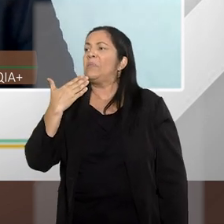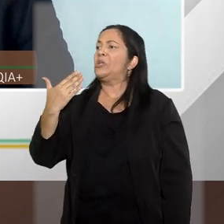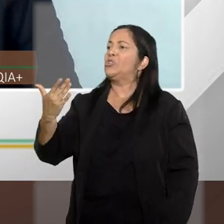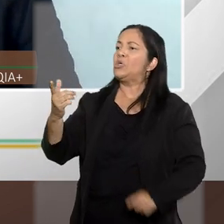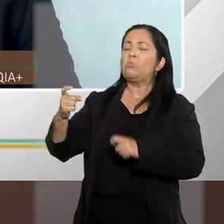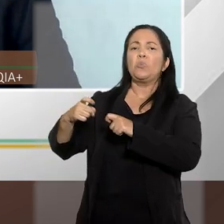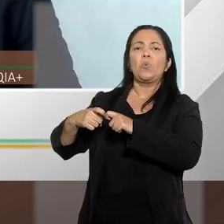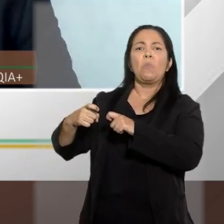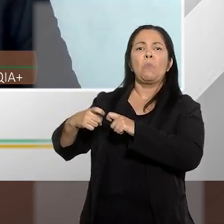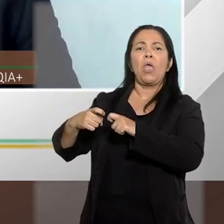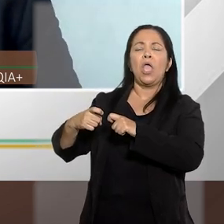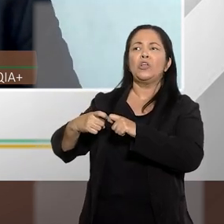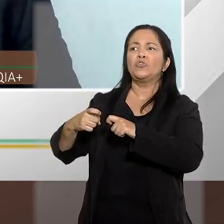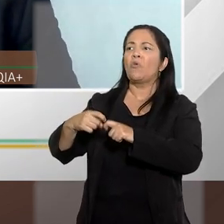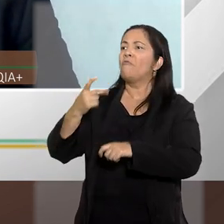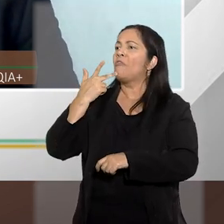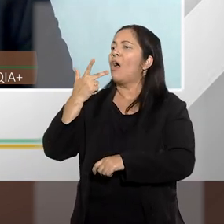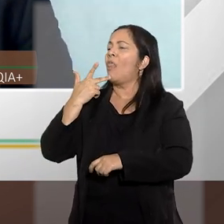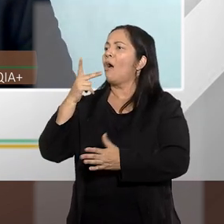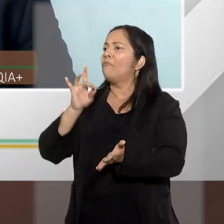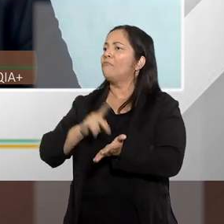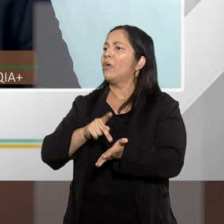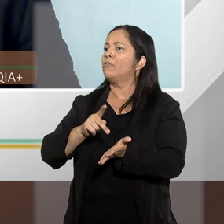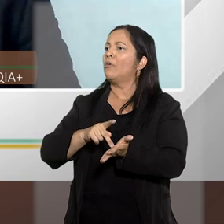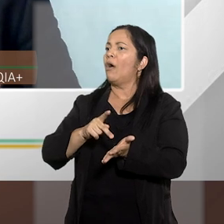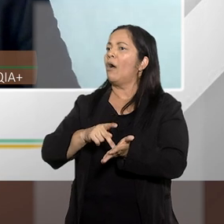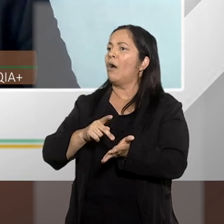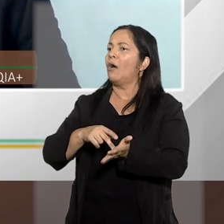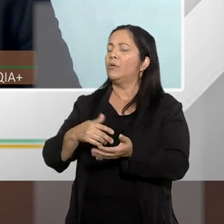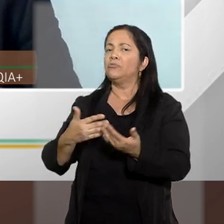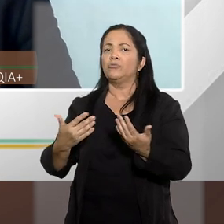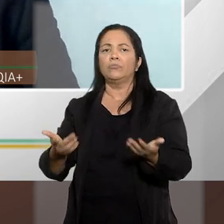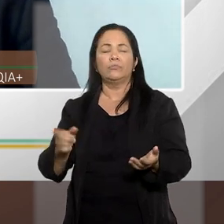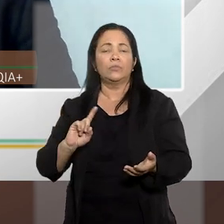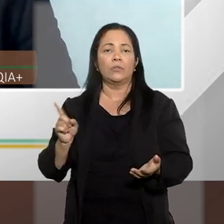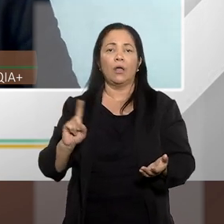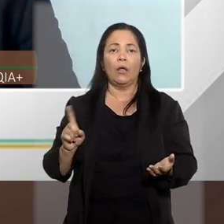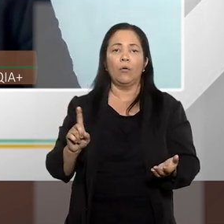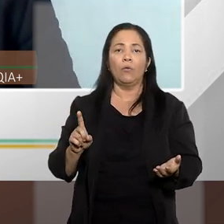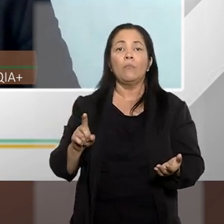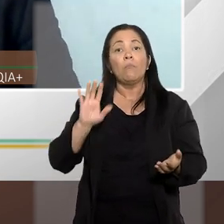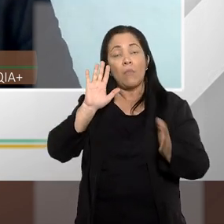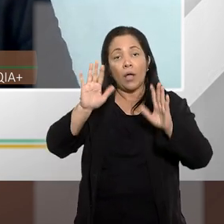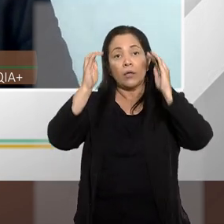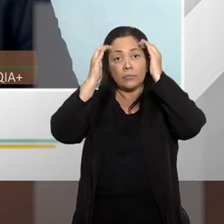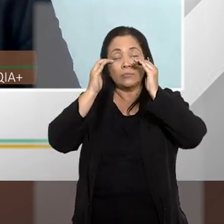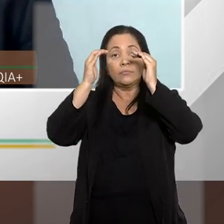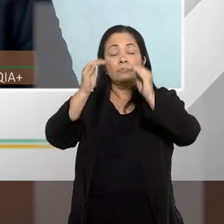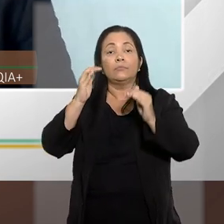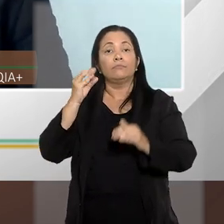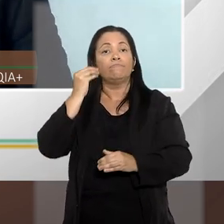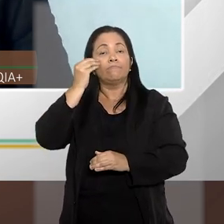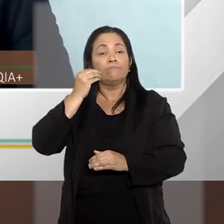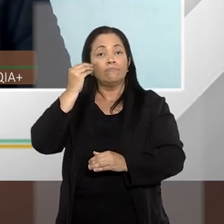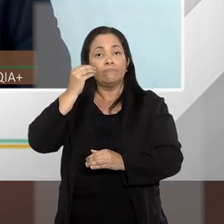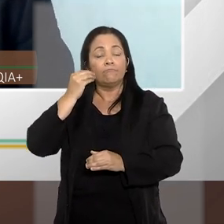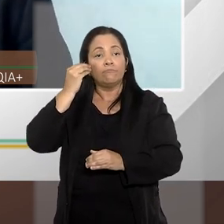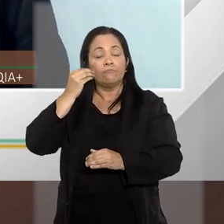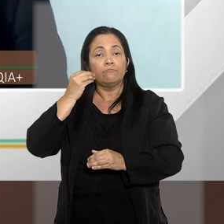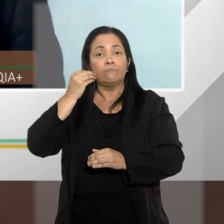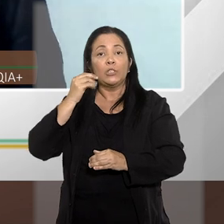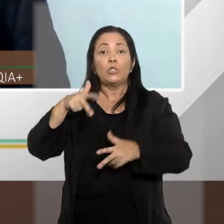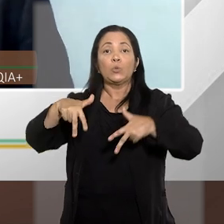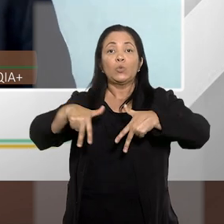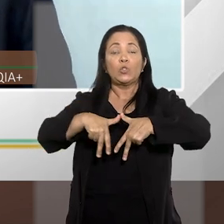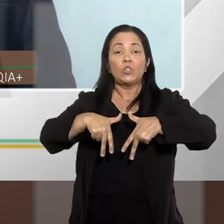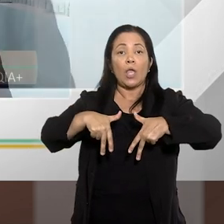uma patologização, a respeito da sua vivência ou da construção de gênero que está envolvida